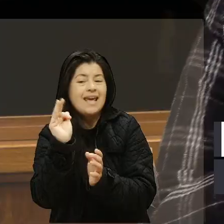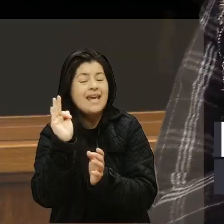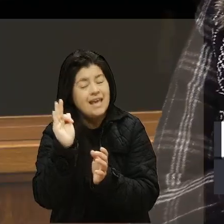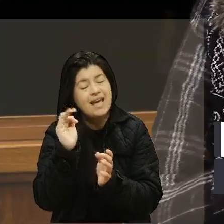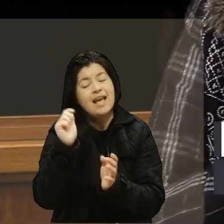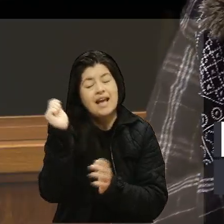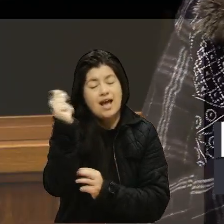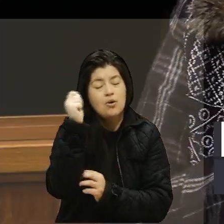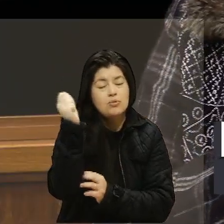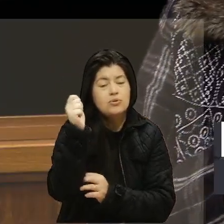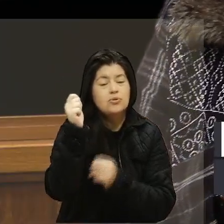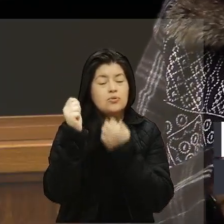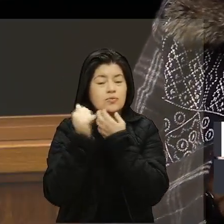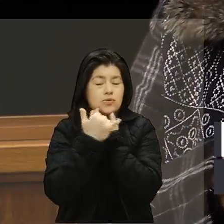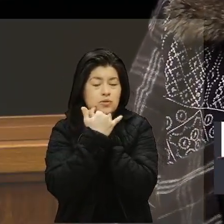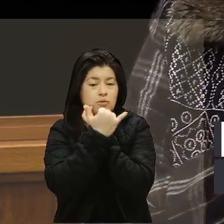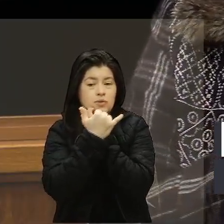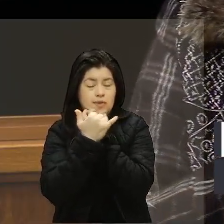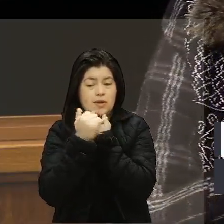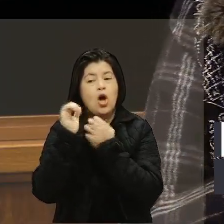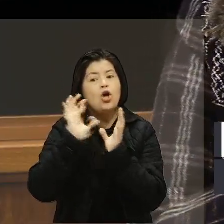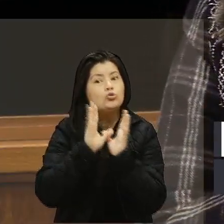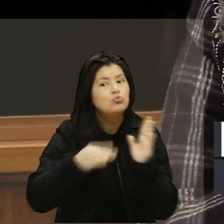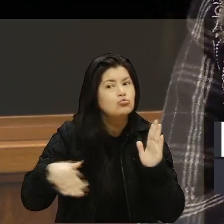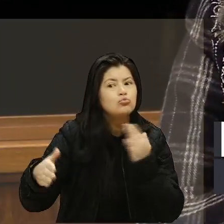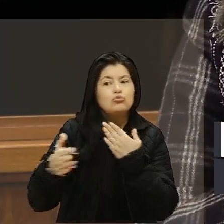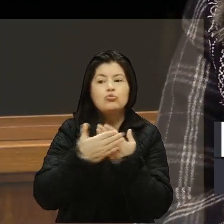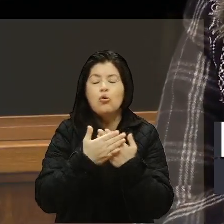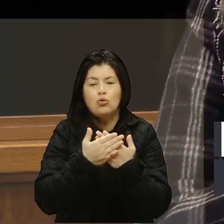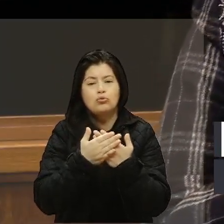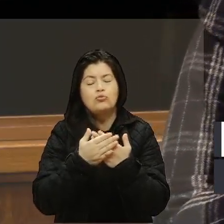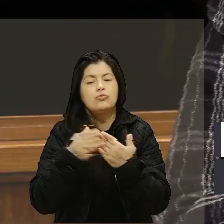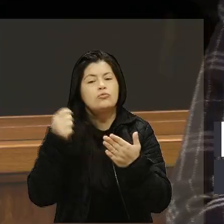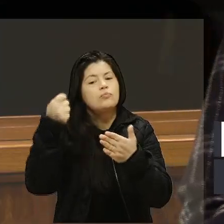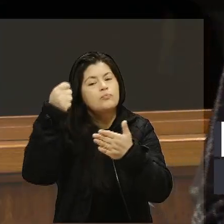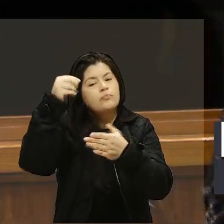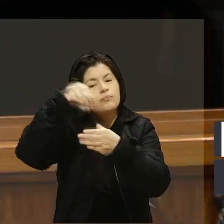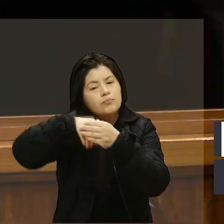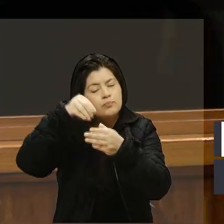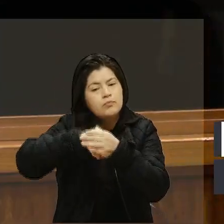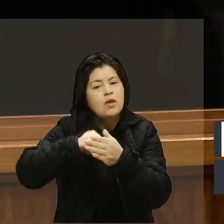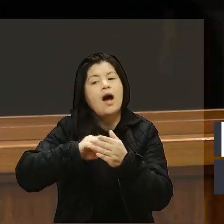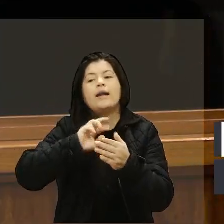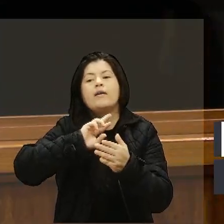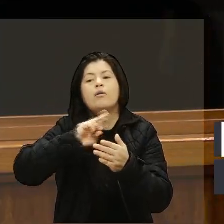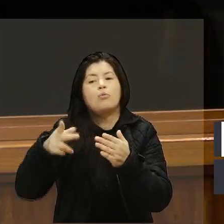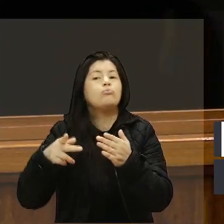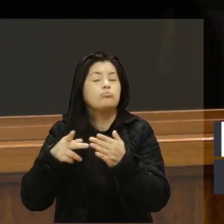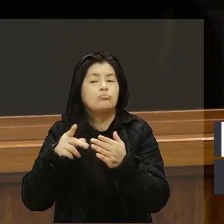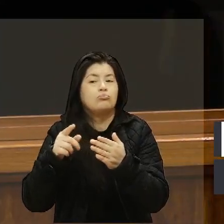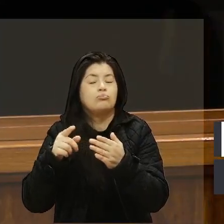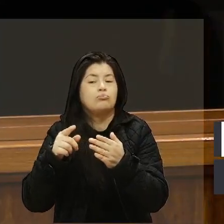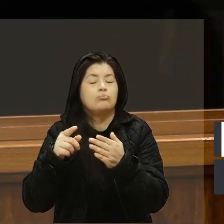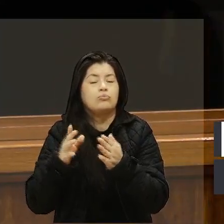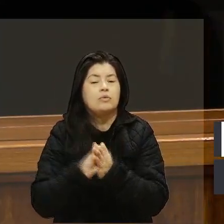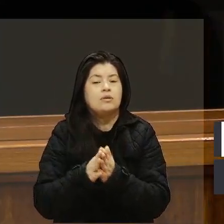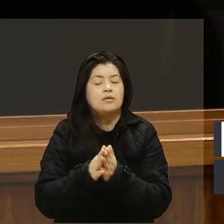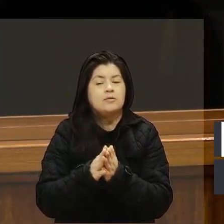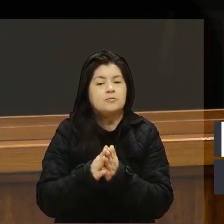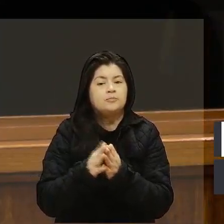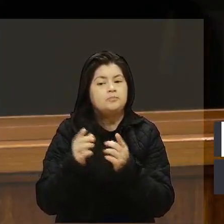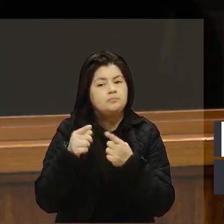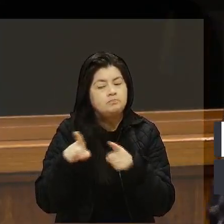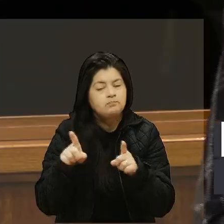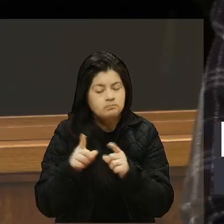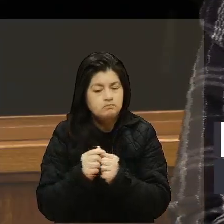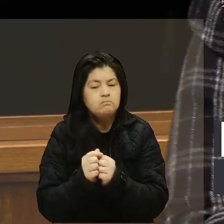dos deputados, desculpa, todos votarem contra. E não é uma questão de não democracia